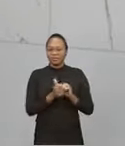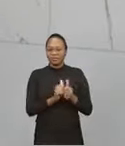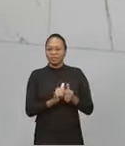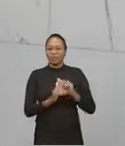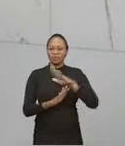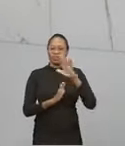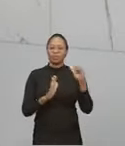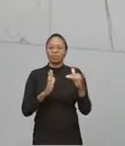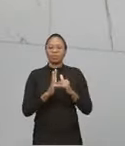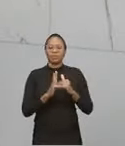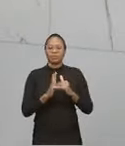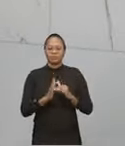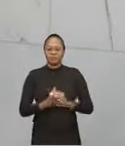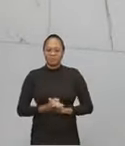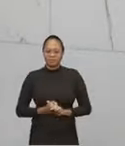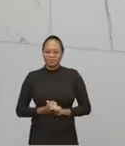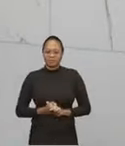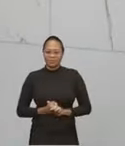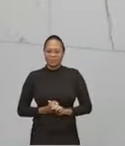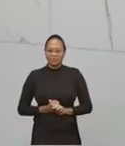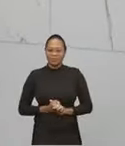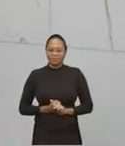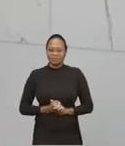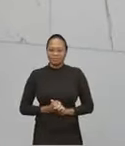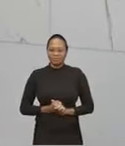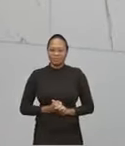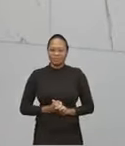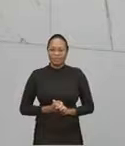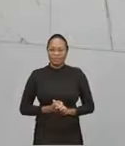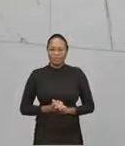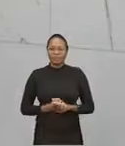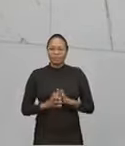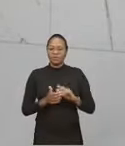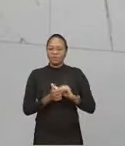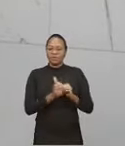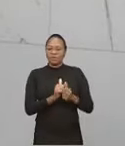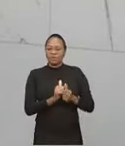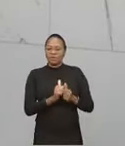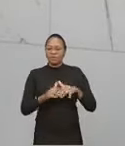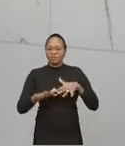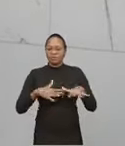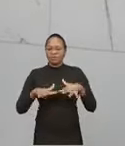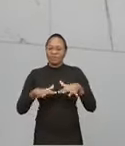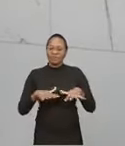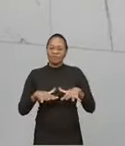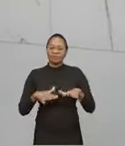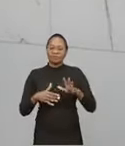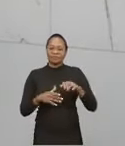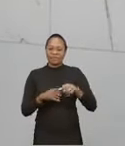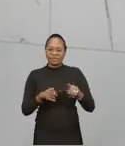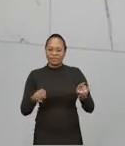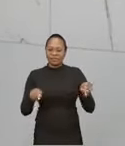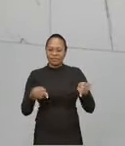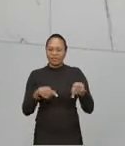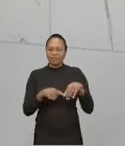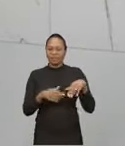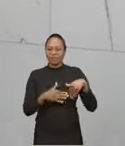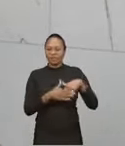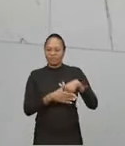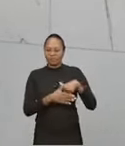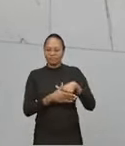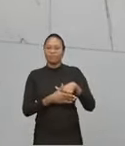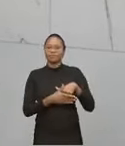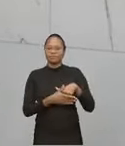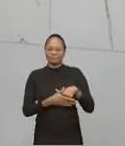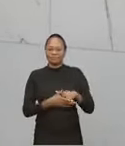todo, e principalmente o esporte que movimenta a cidade, que é o futebol. Que é o futebol. Que